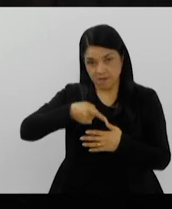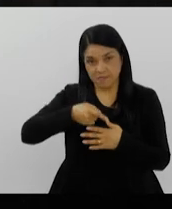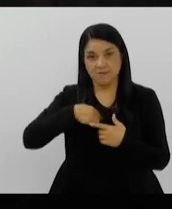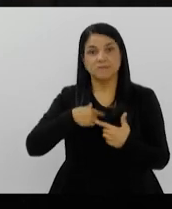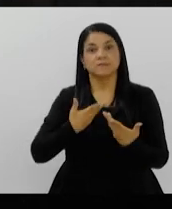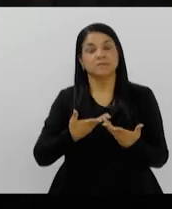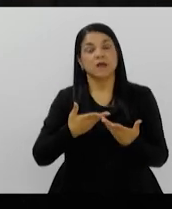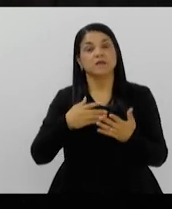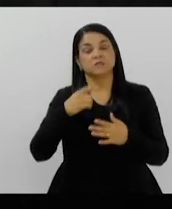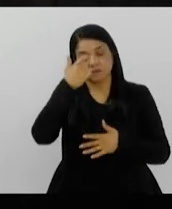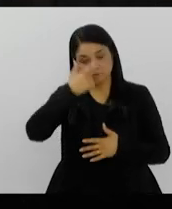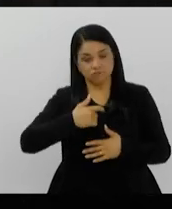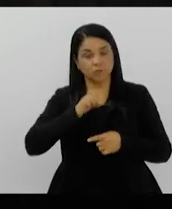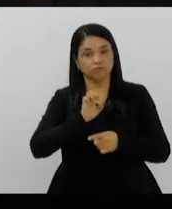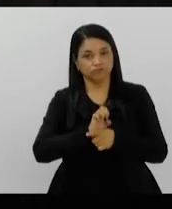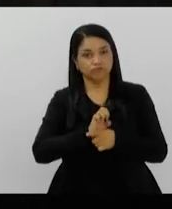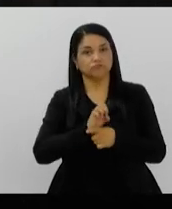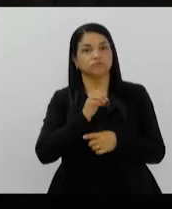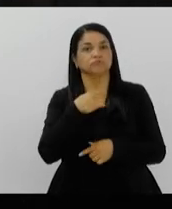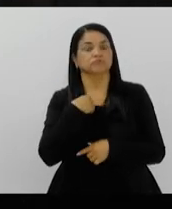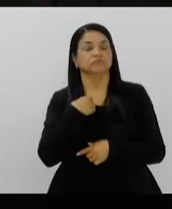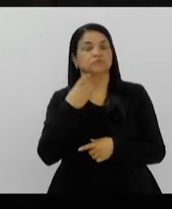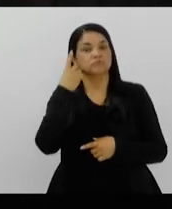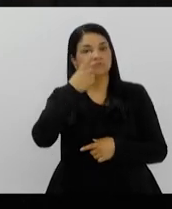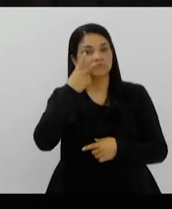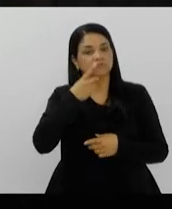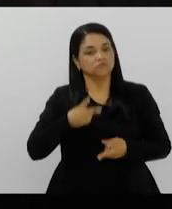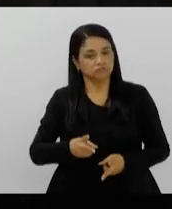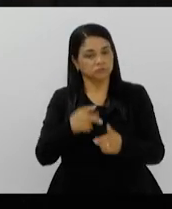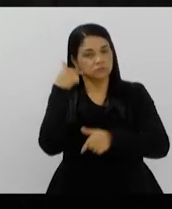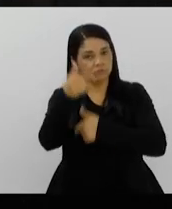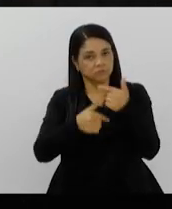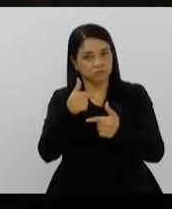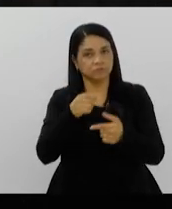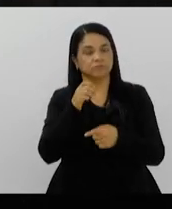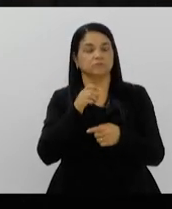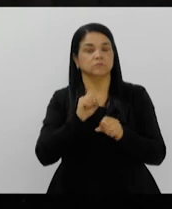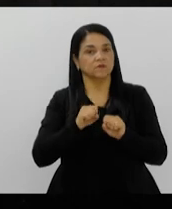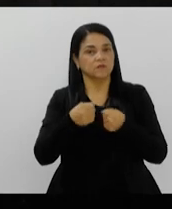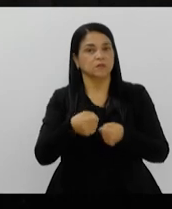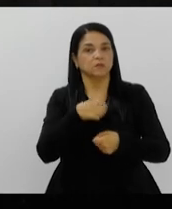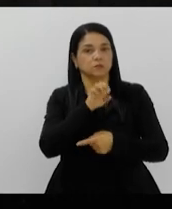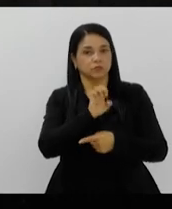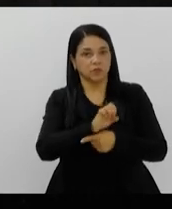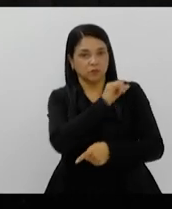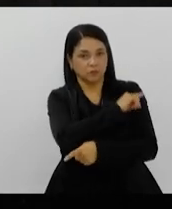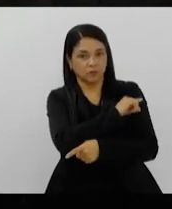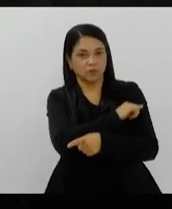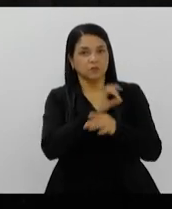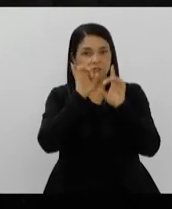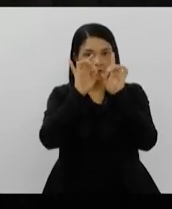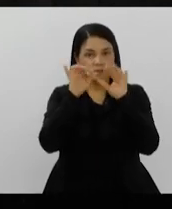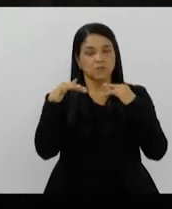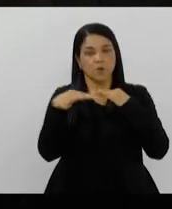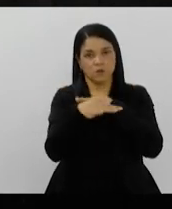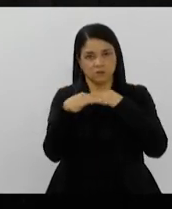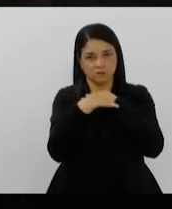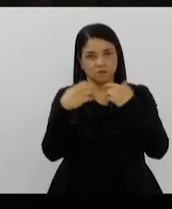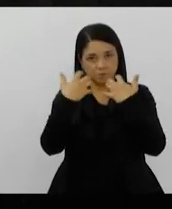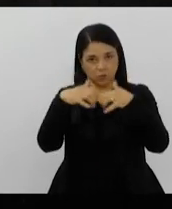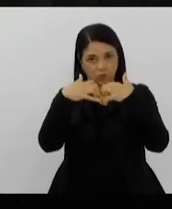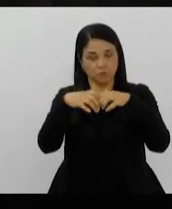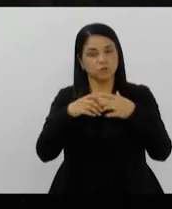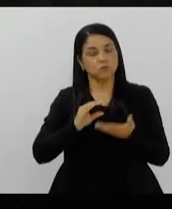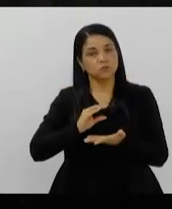enquanto deputado estadual, continuarei trabalhando pelo Estado do Rio de Janeiro, as nossas cidades, em especial a cidade de Petrópolis. Vou continuar